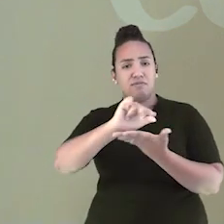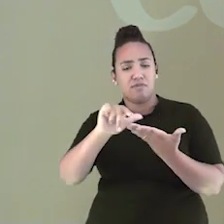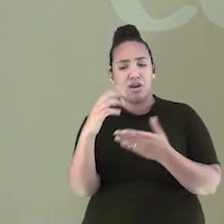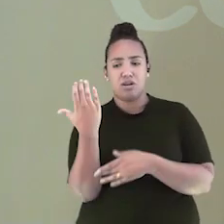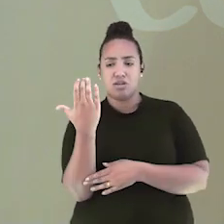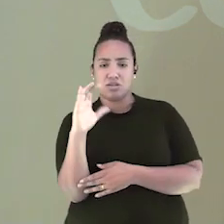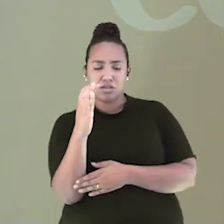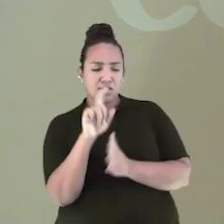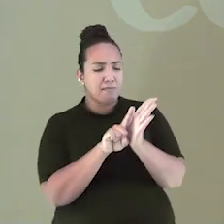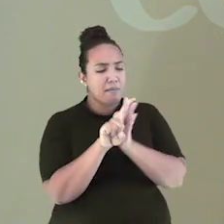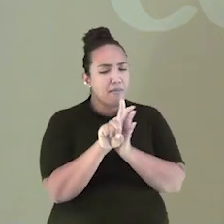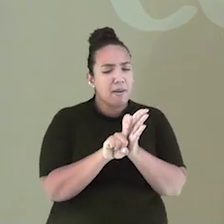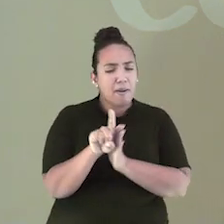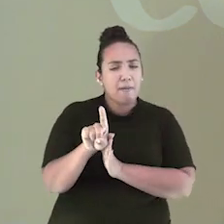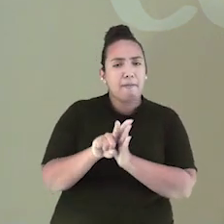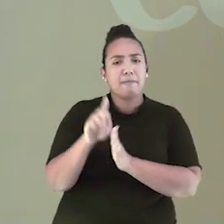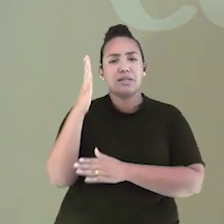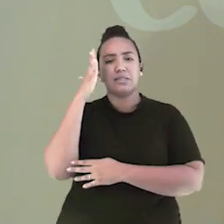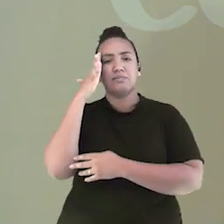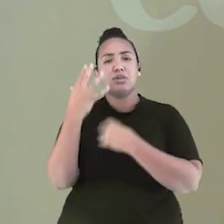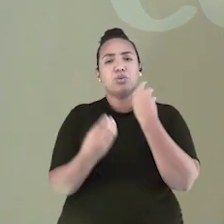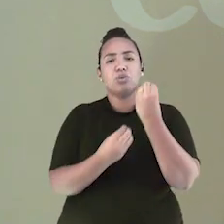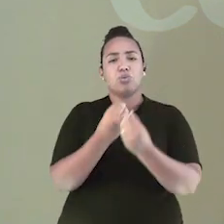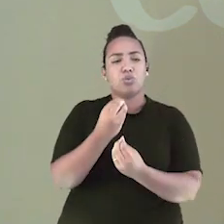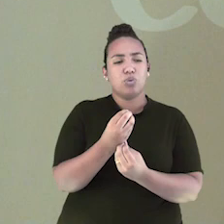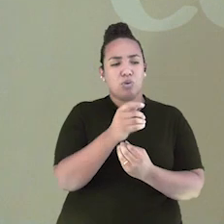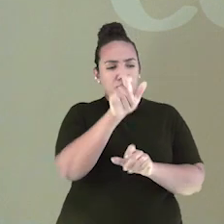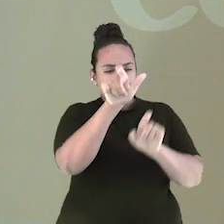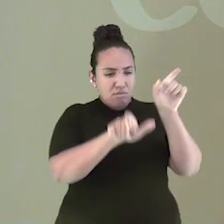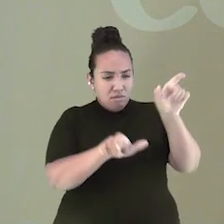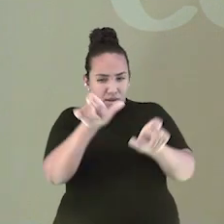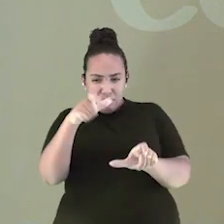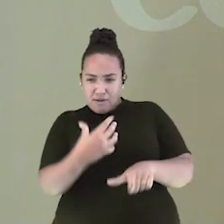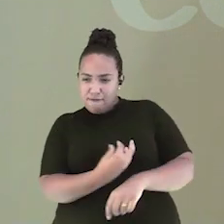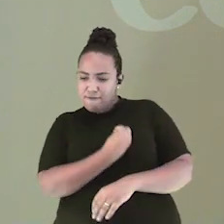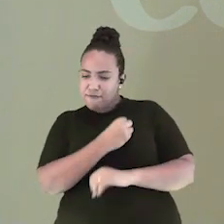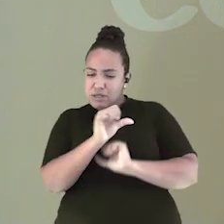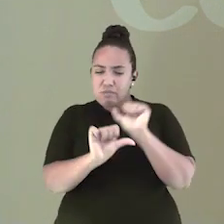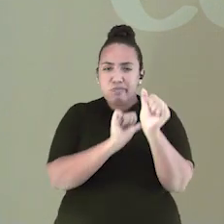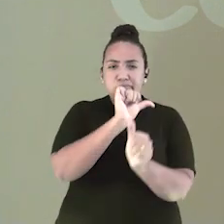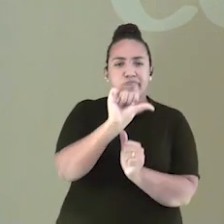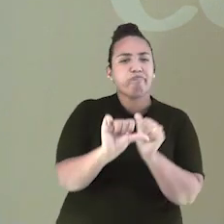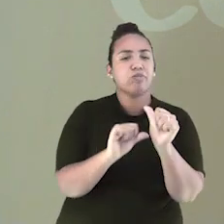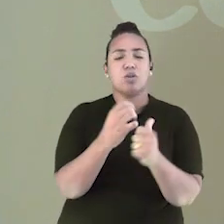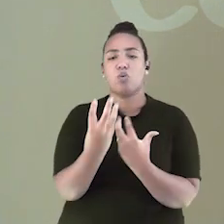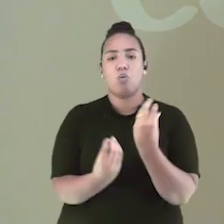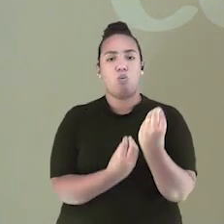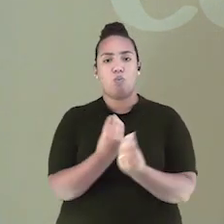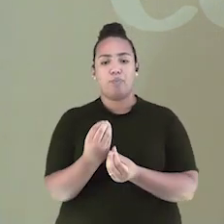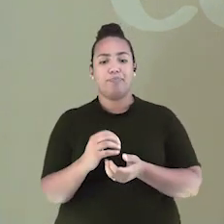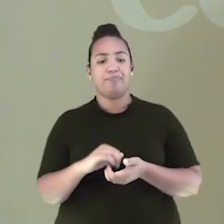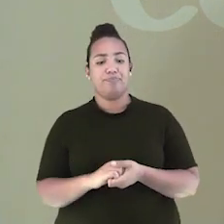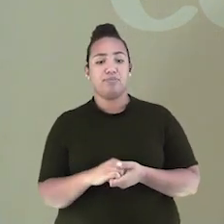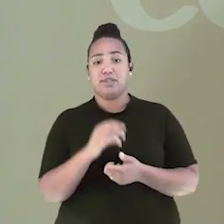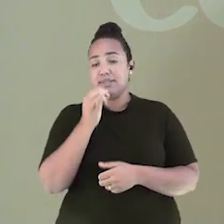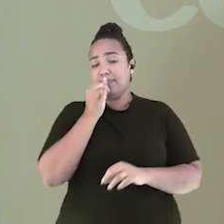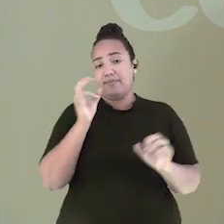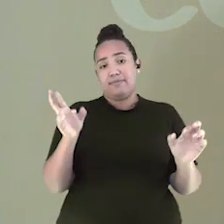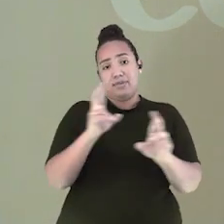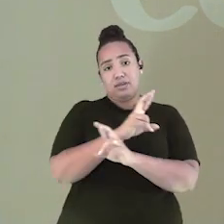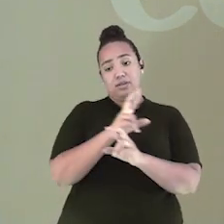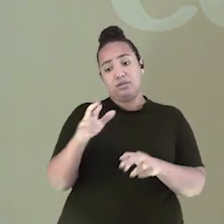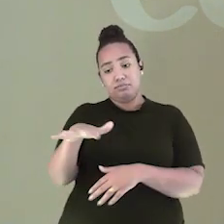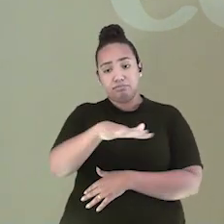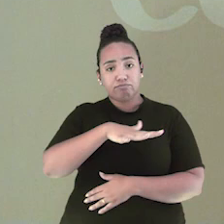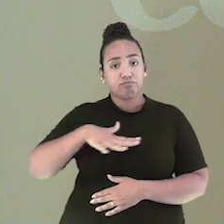cientistas para explicar as alterações sofridas pelas diversas espécies de seres vivos ao longo do tempo, em relação com o meio